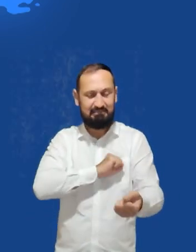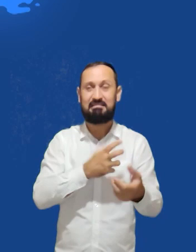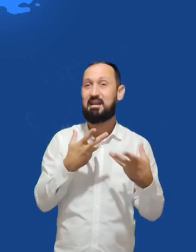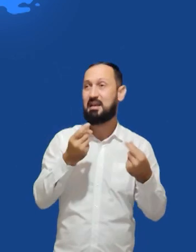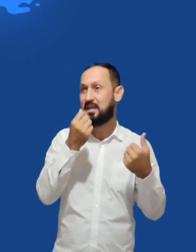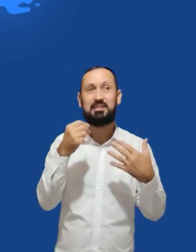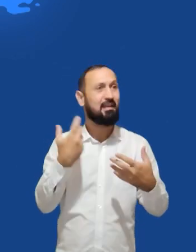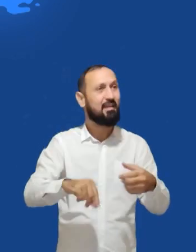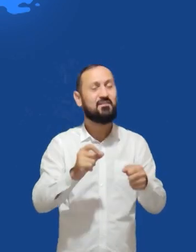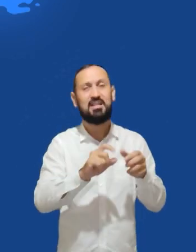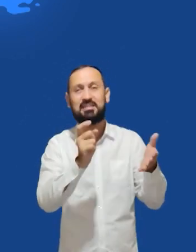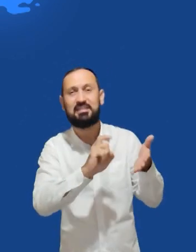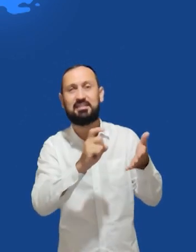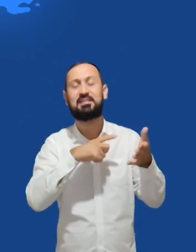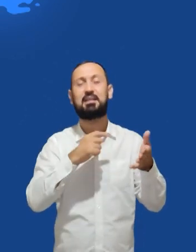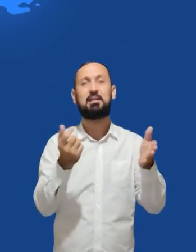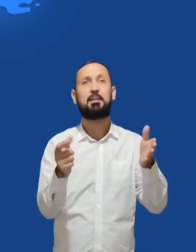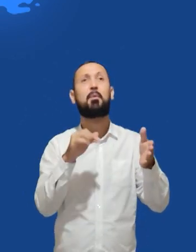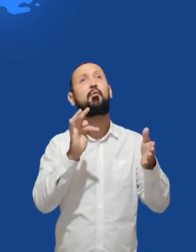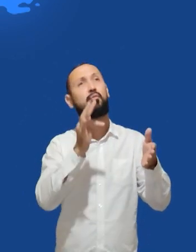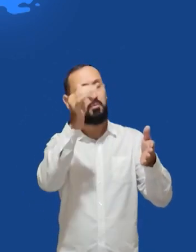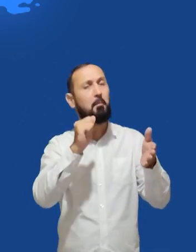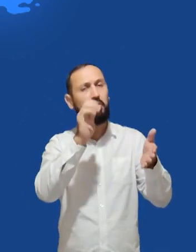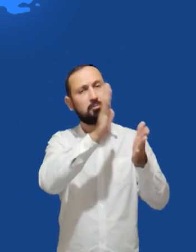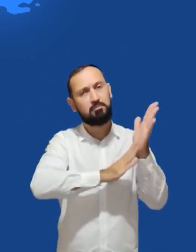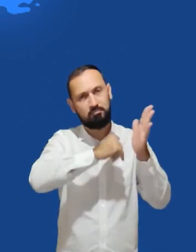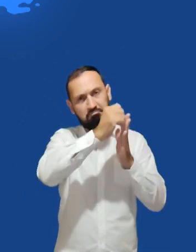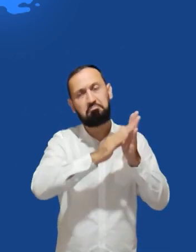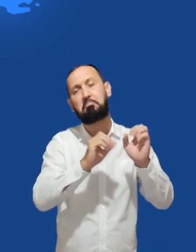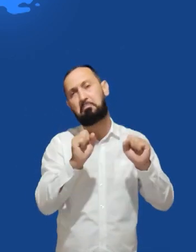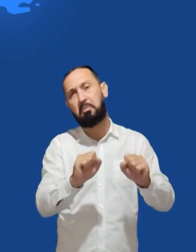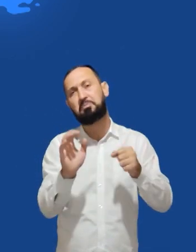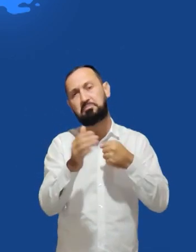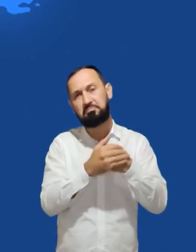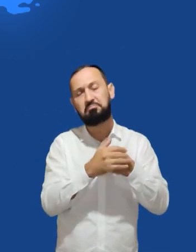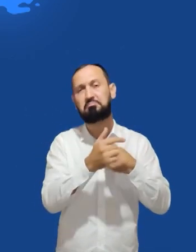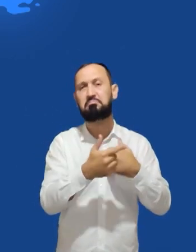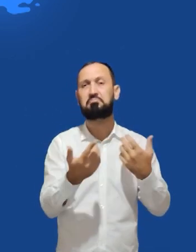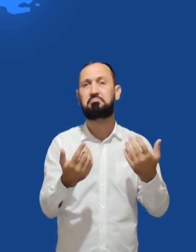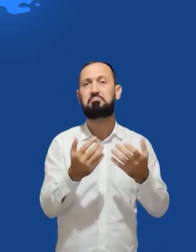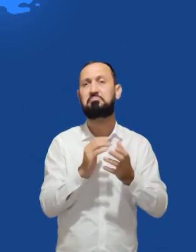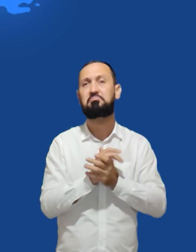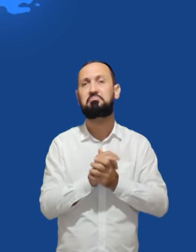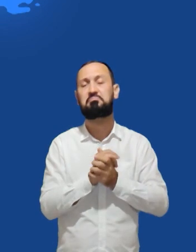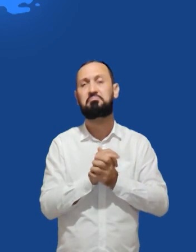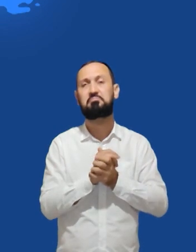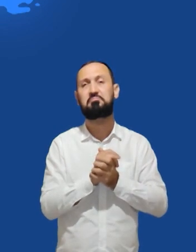muito grande, sei lá. E, ao mesmo tempo que é só um muro que você pode pintar e tampar,